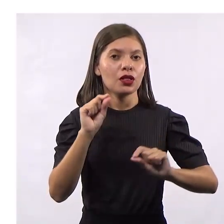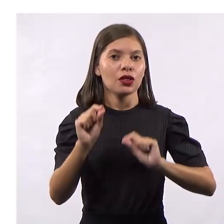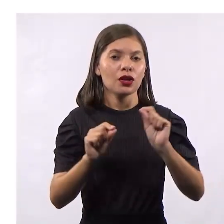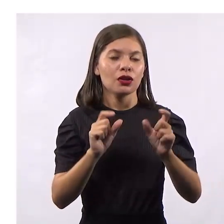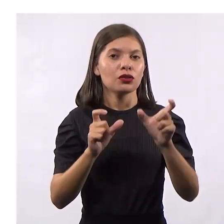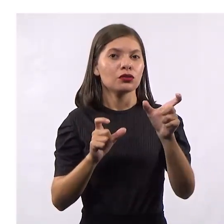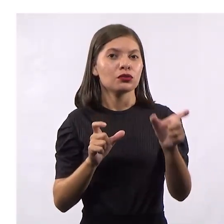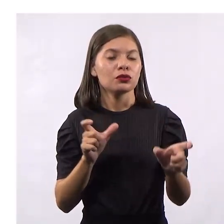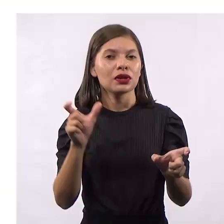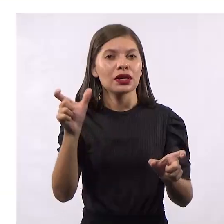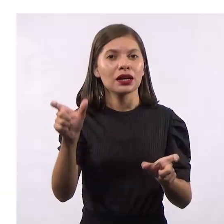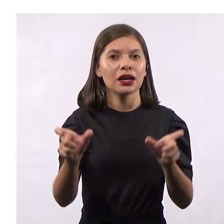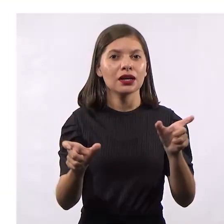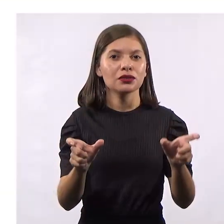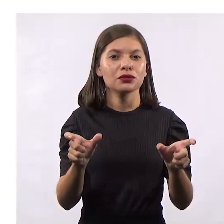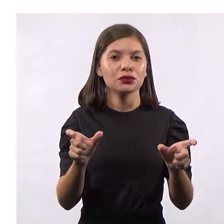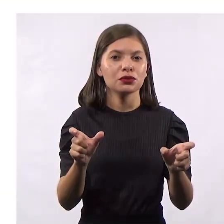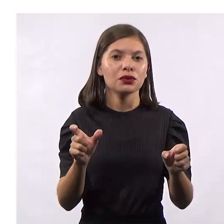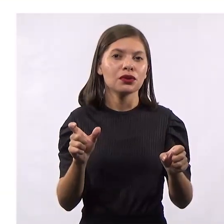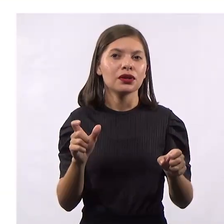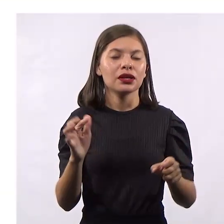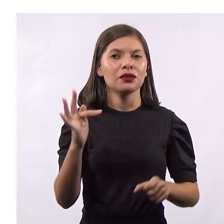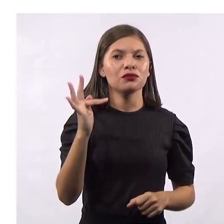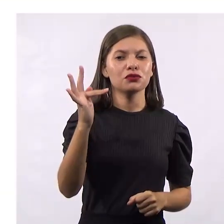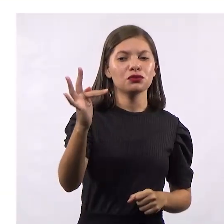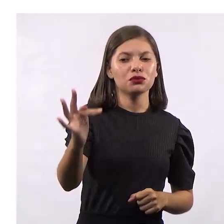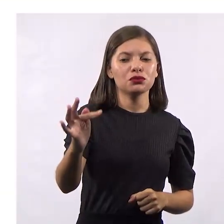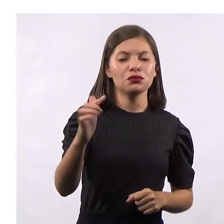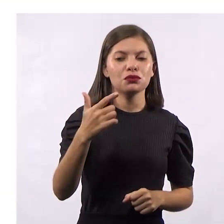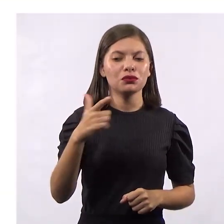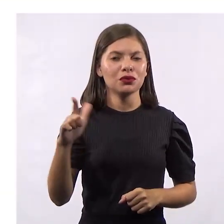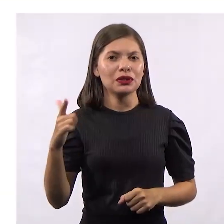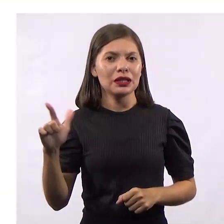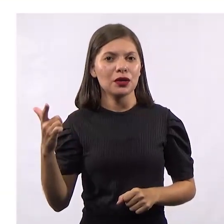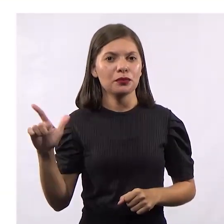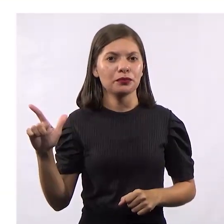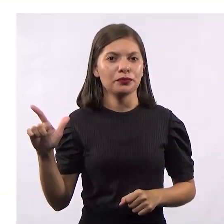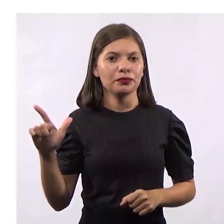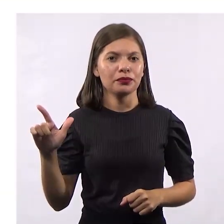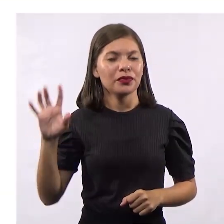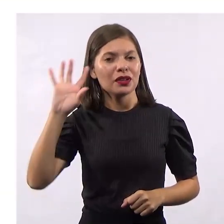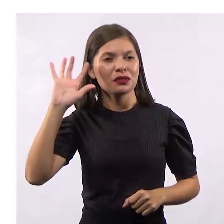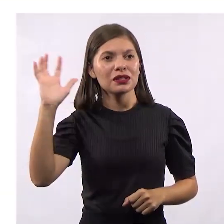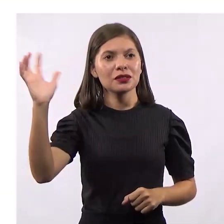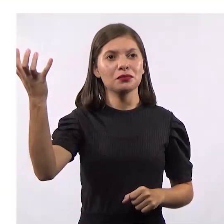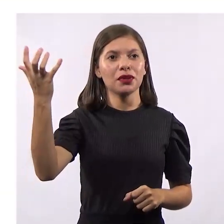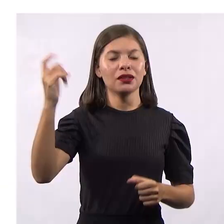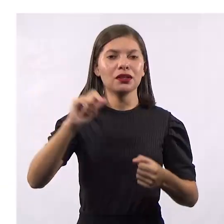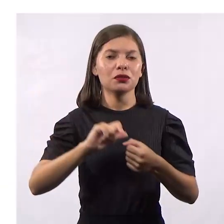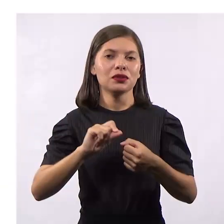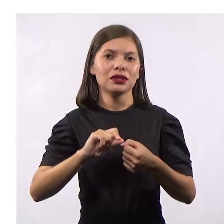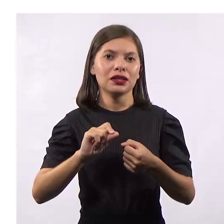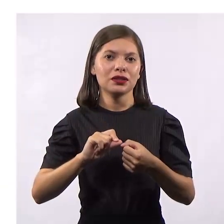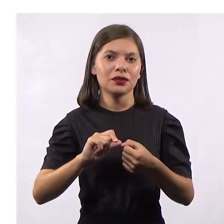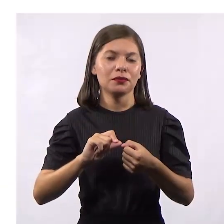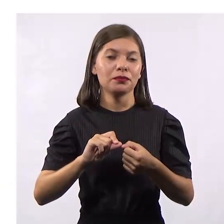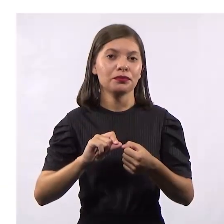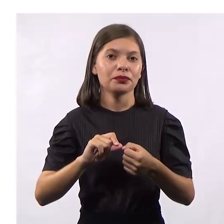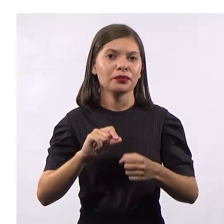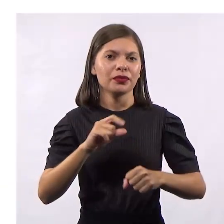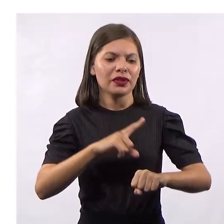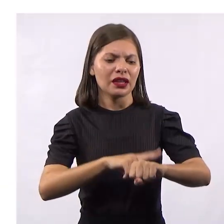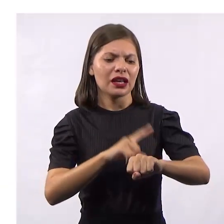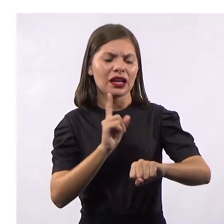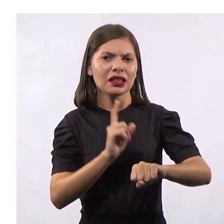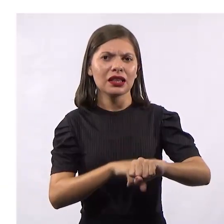caso fortuito ou força maior, que impeçam a execução do contrato. Se tiver um atraso na